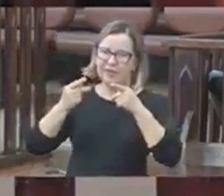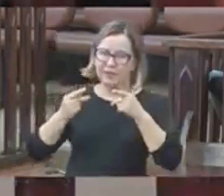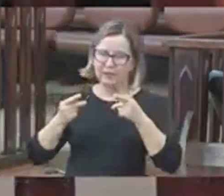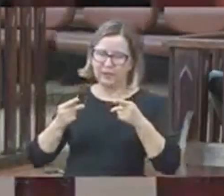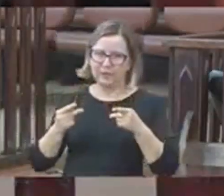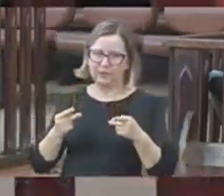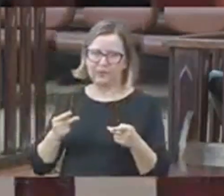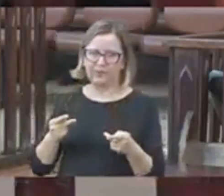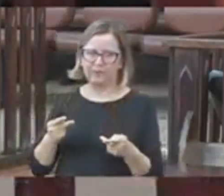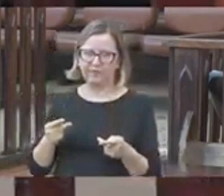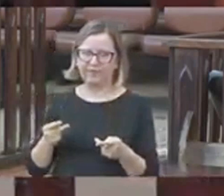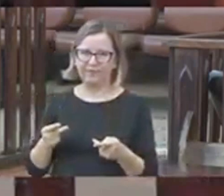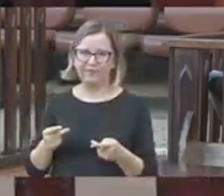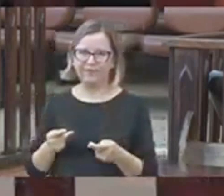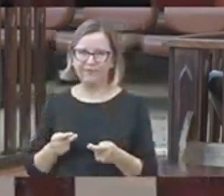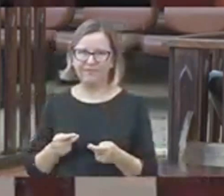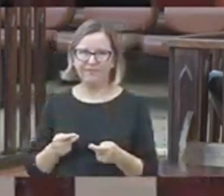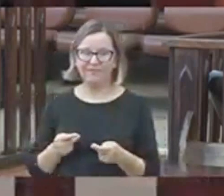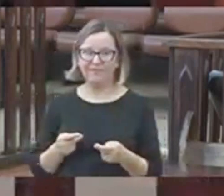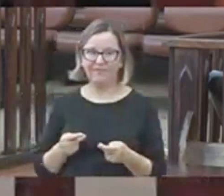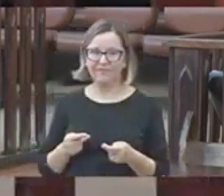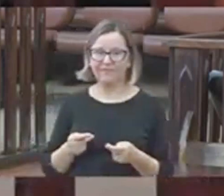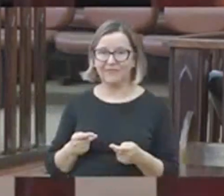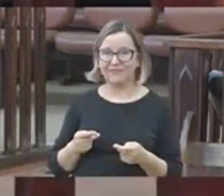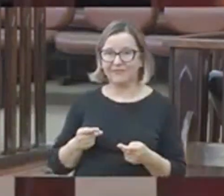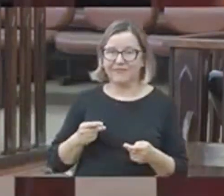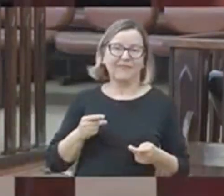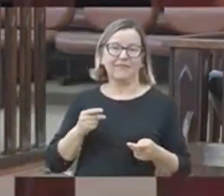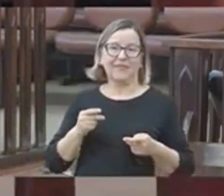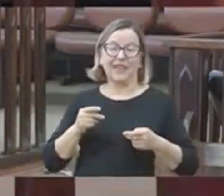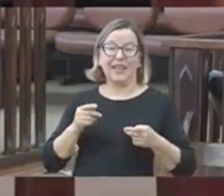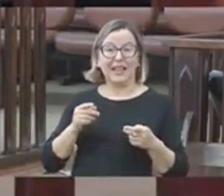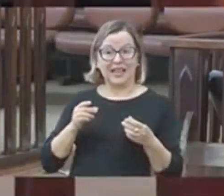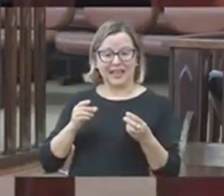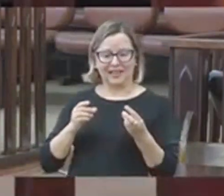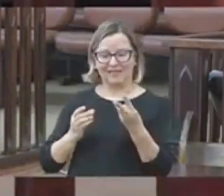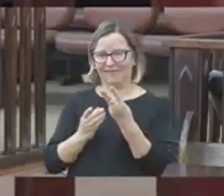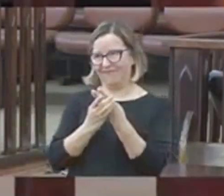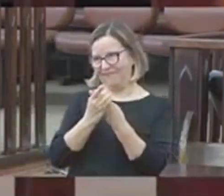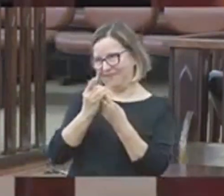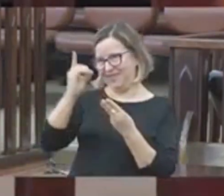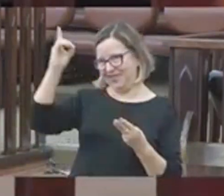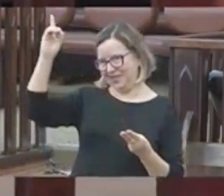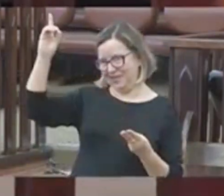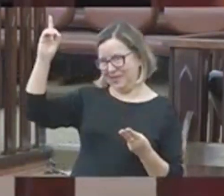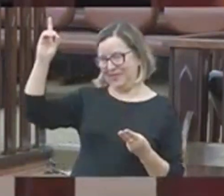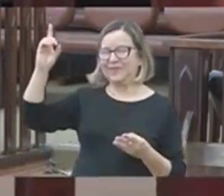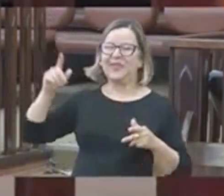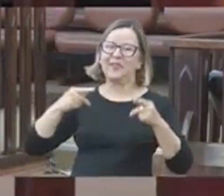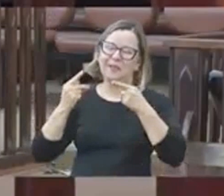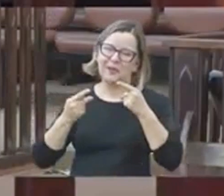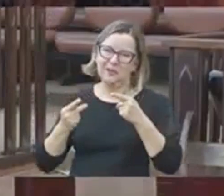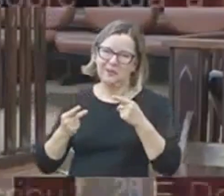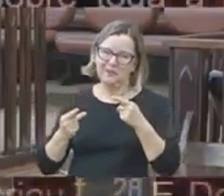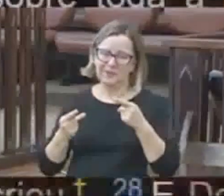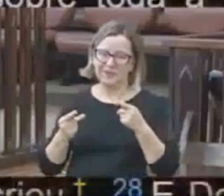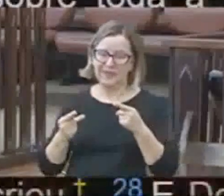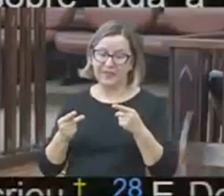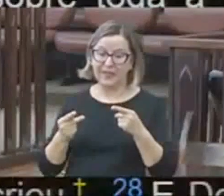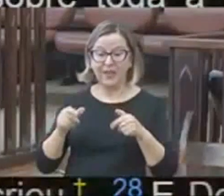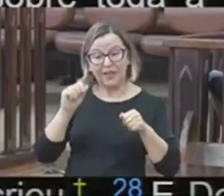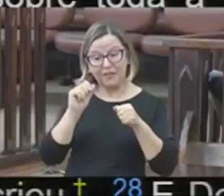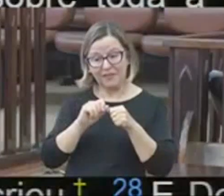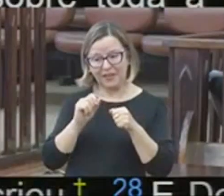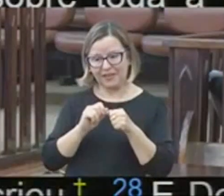plural, Elohim, Deus Pai, Deus Filho e Deus Espírito Santo. E Ele disse: "Façamos